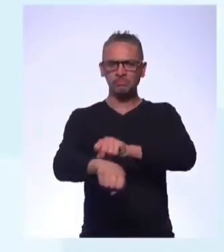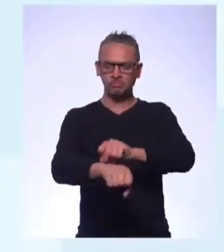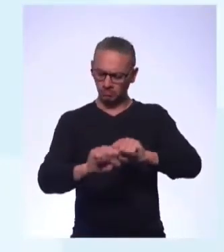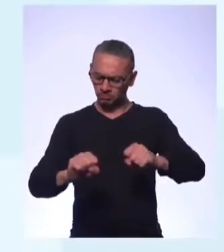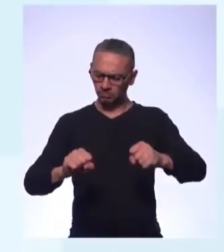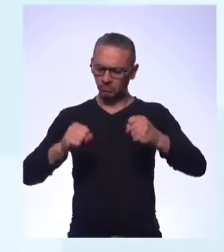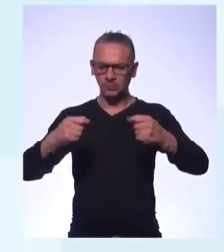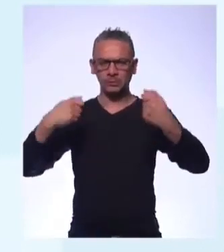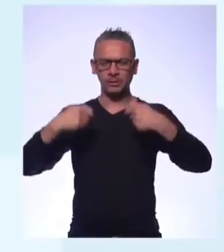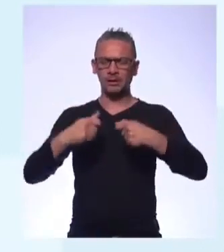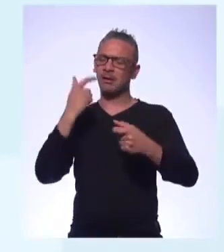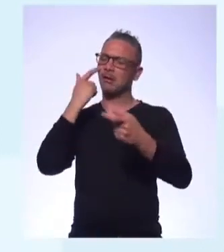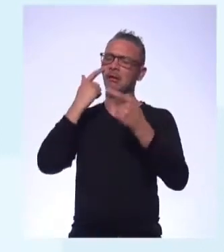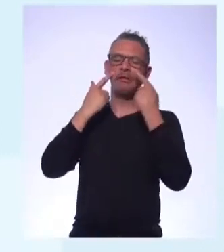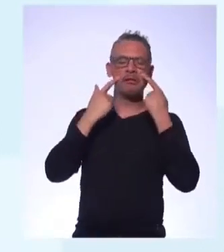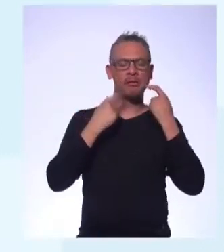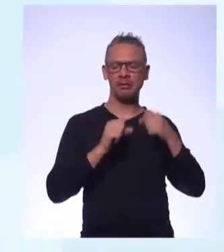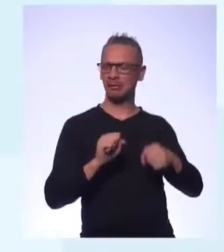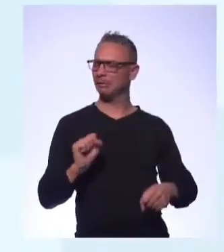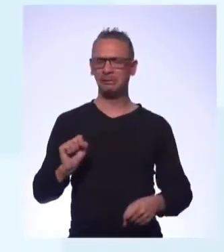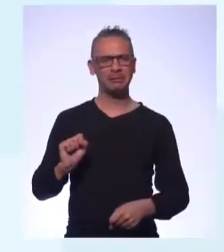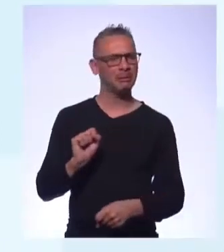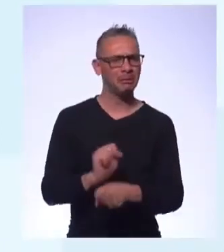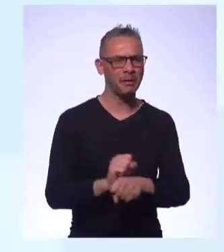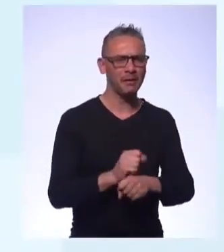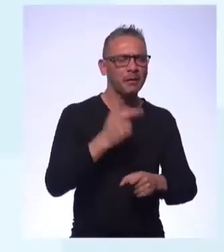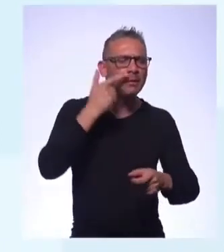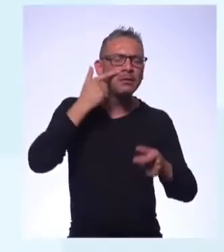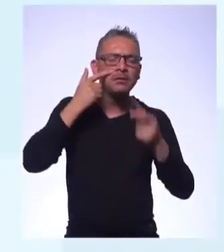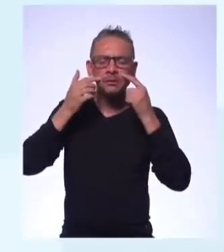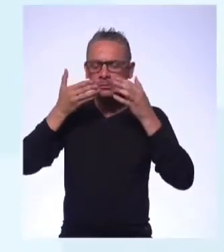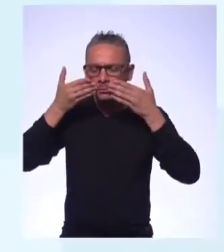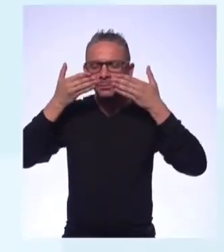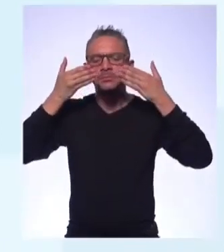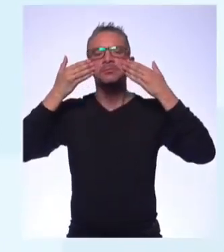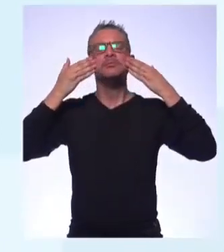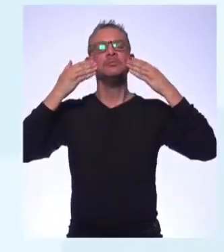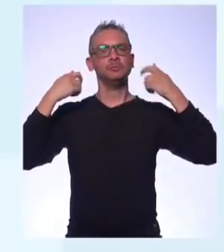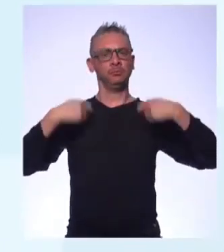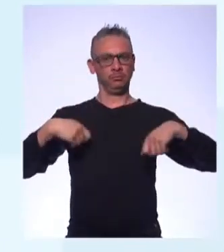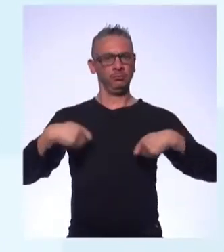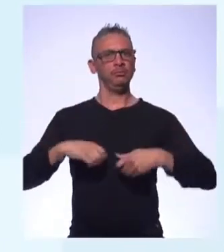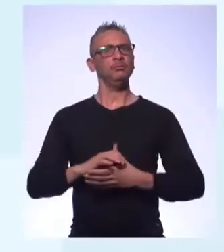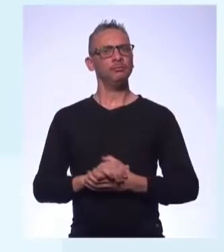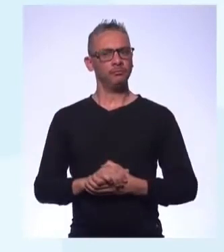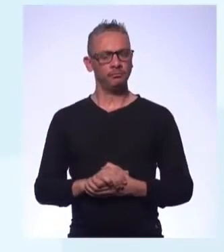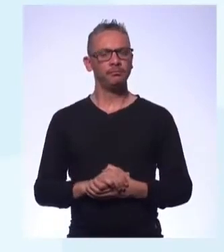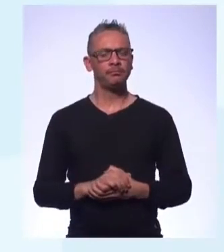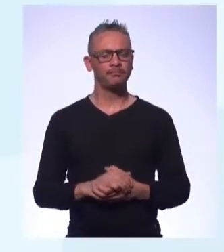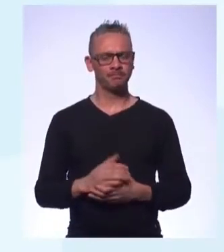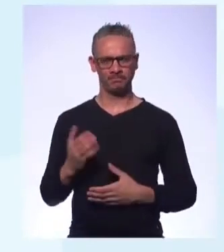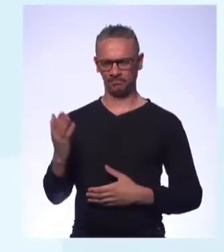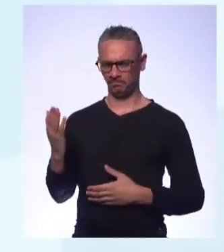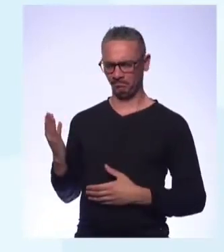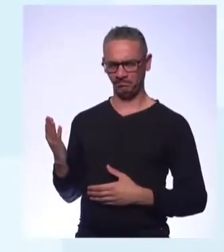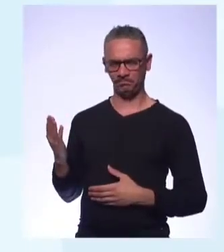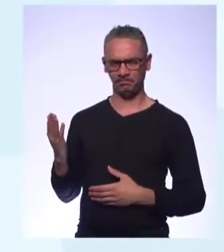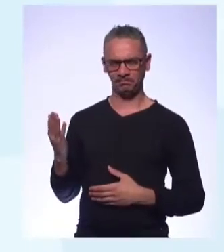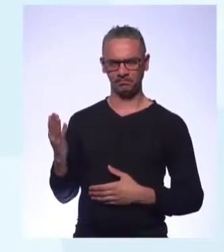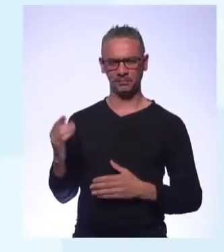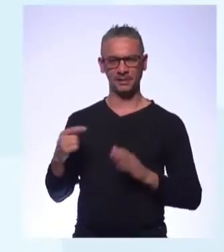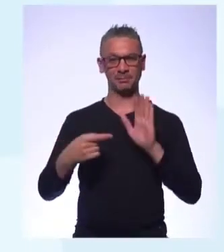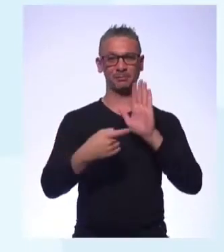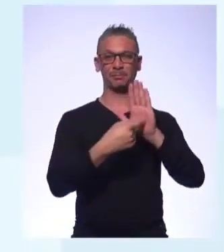de chorar as pitangas, estancar a lágrima que sangra. A gente tem aí metáfora ou antítese,